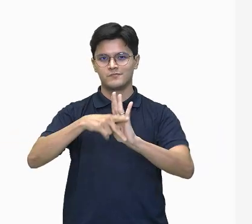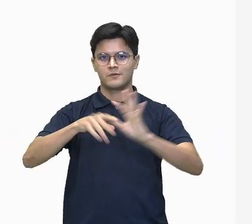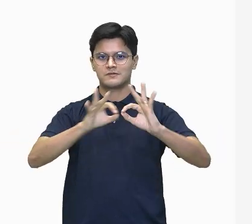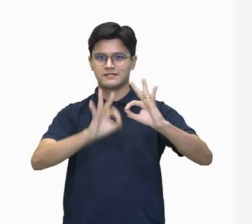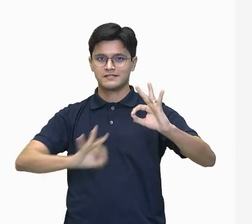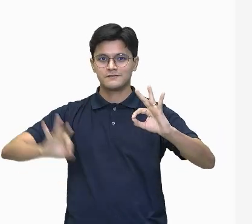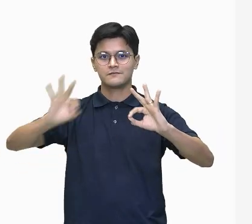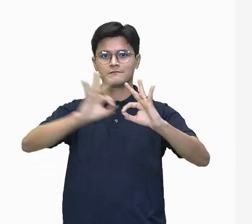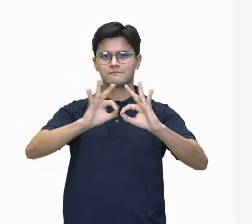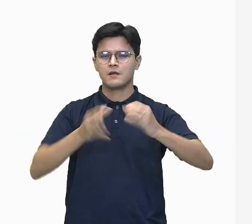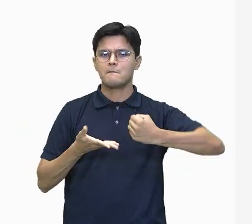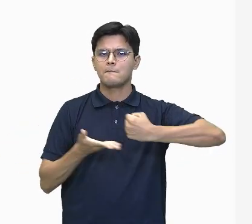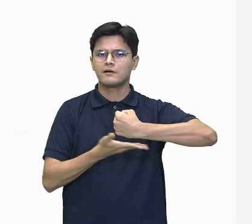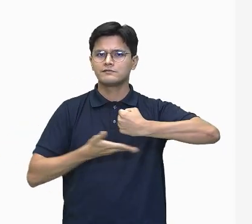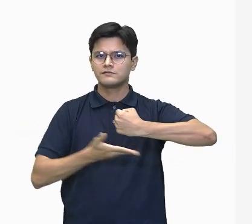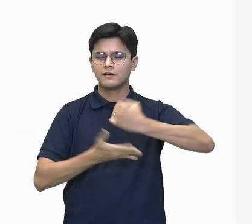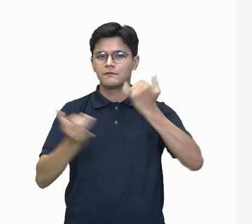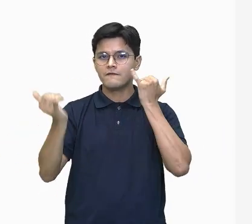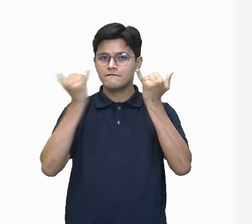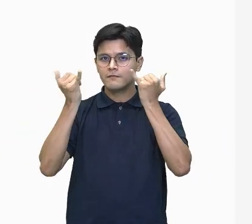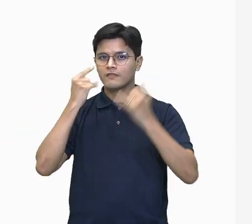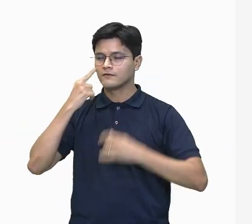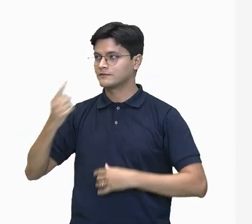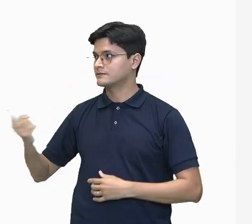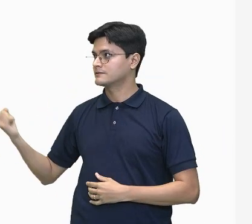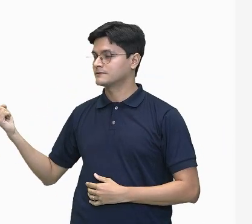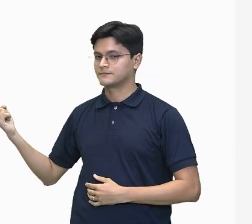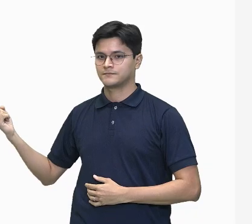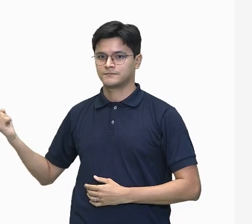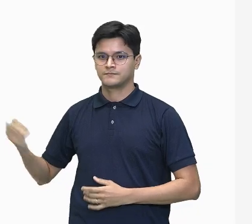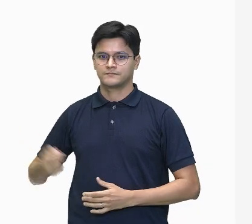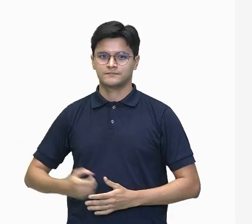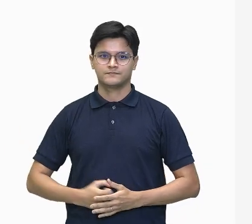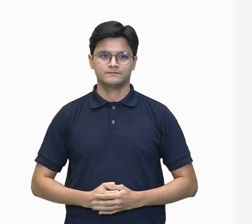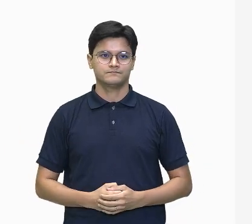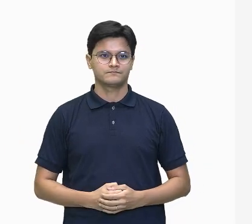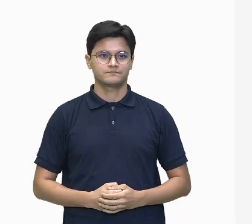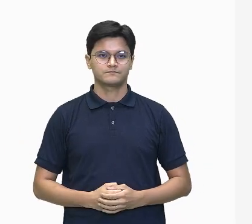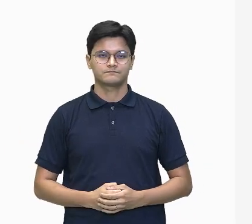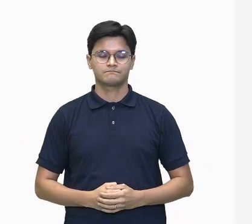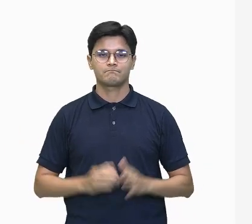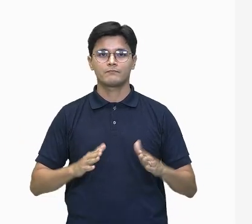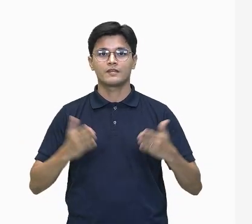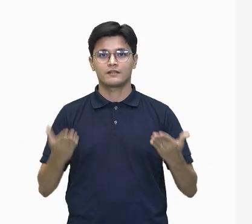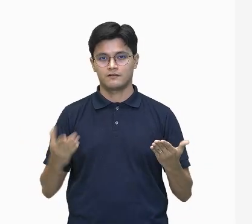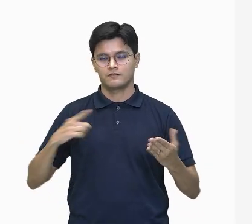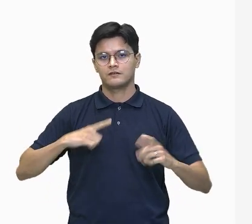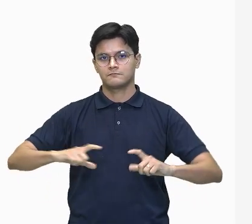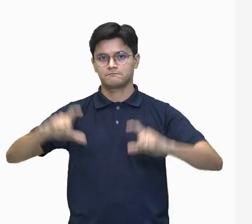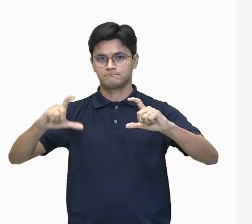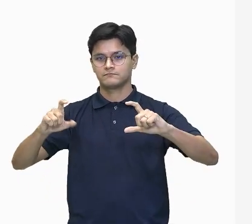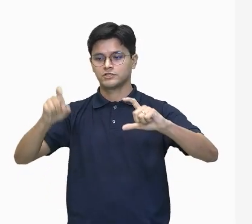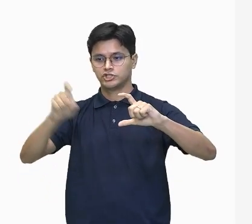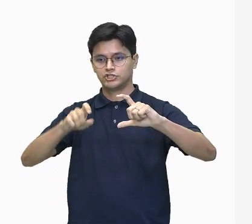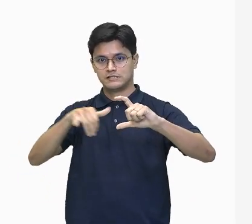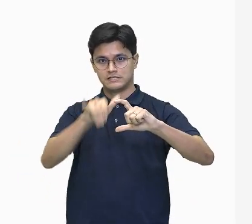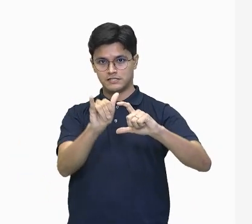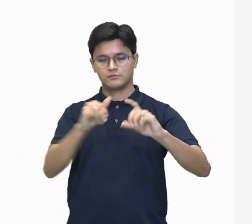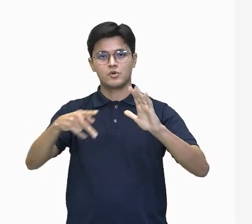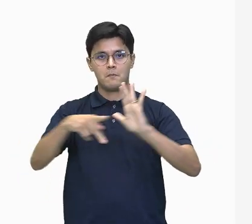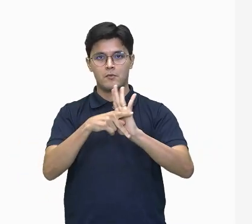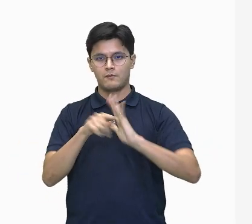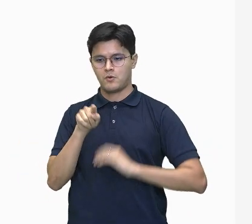dessa circunferência com base nessas duas informações que foi dada, tá? Então, é a coordenada do centro